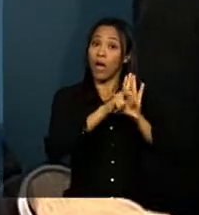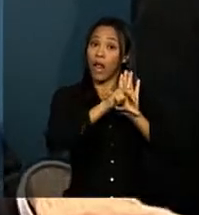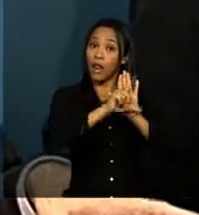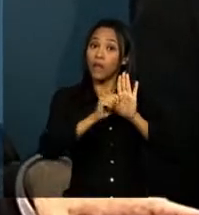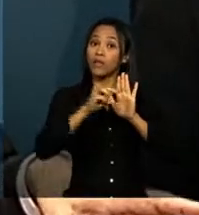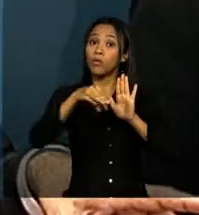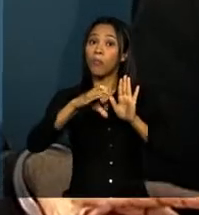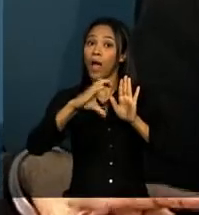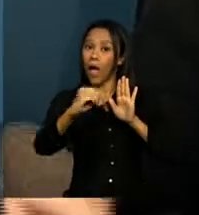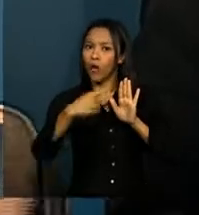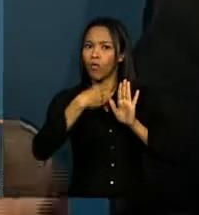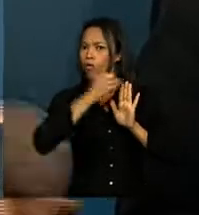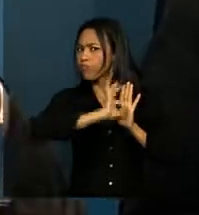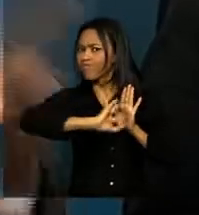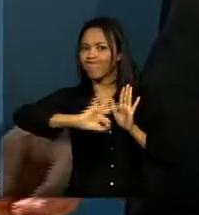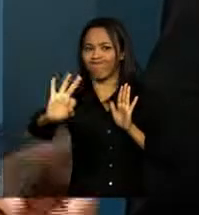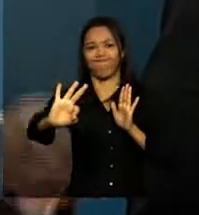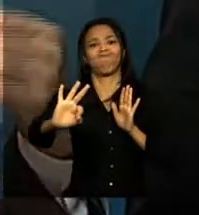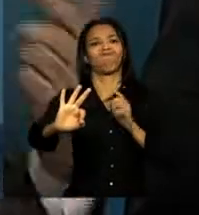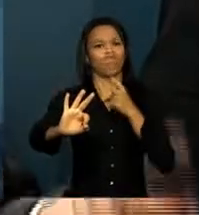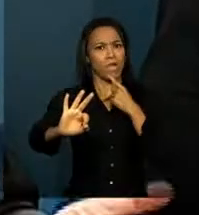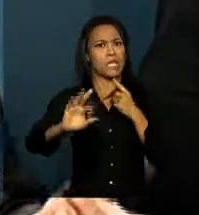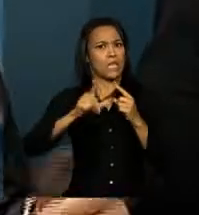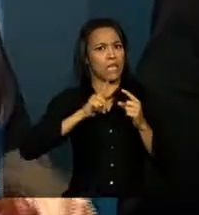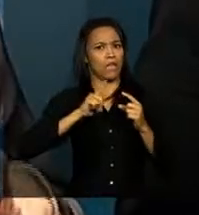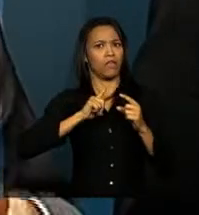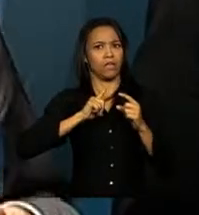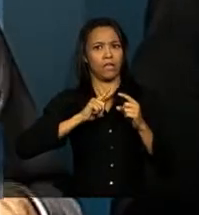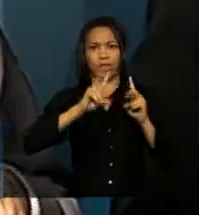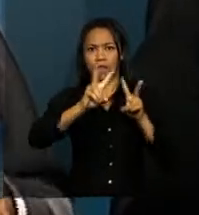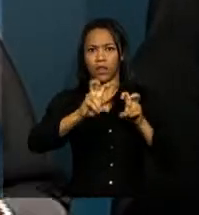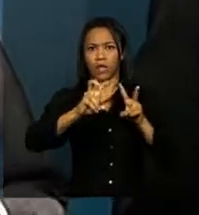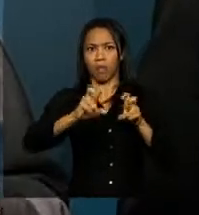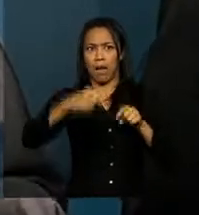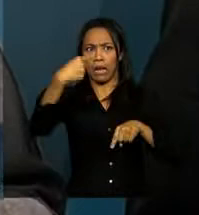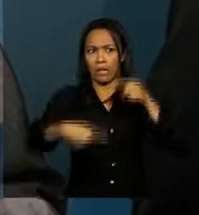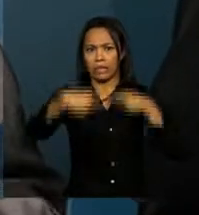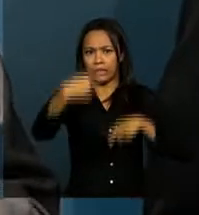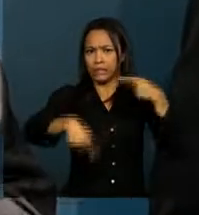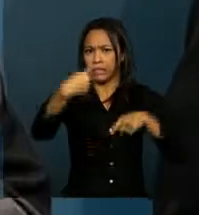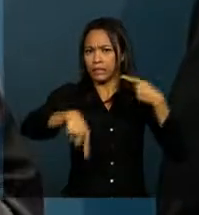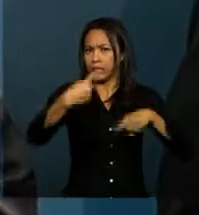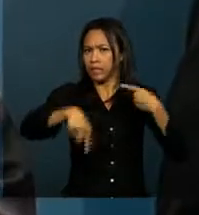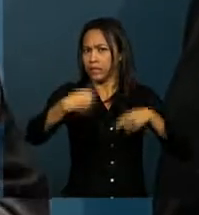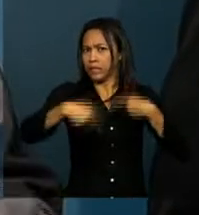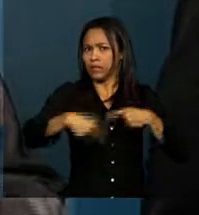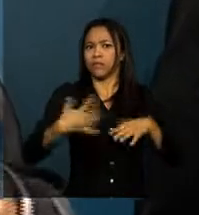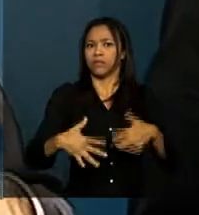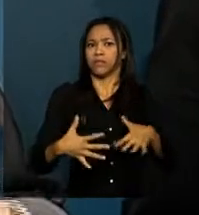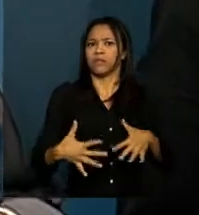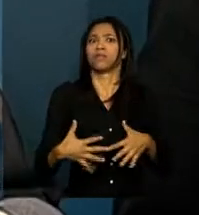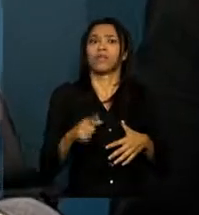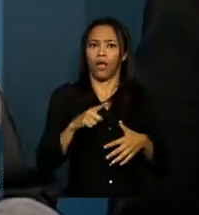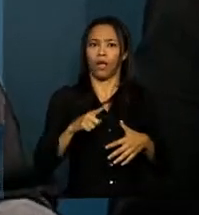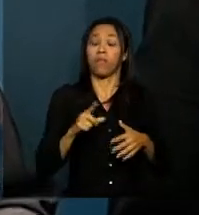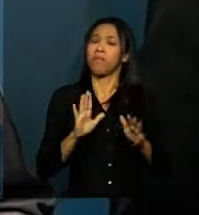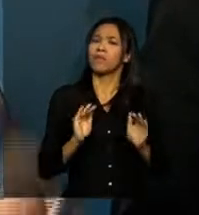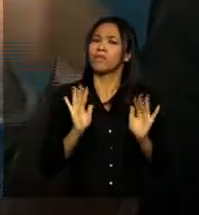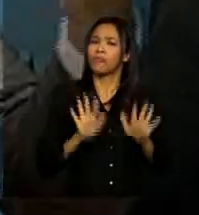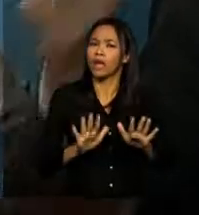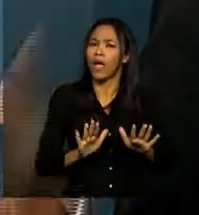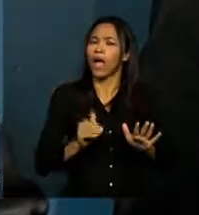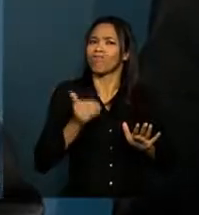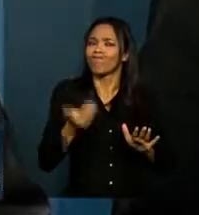polêmicas no Marco Civil, grandes polêmicas mesmo. E aí foi se construindo gradativamente, pouco a pouco, os